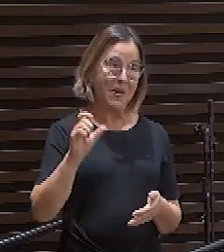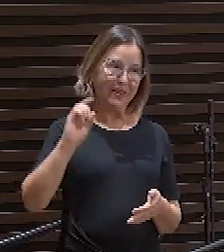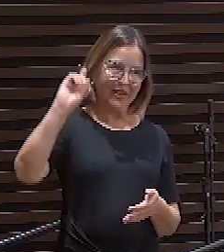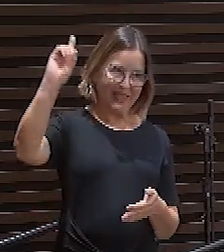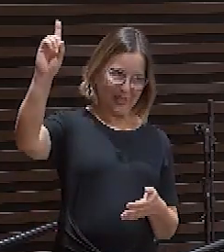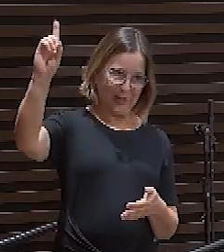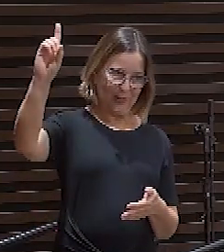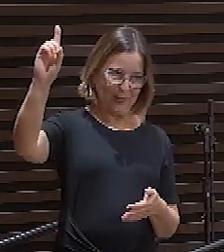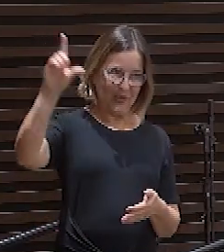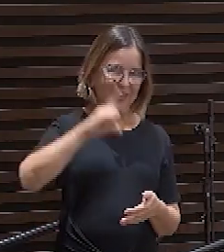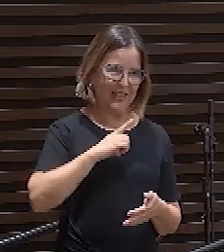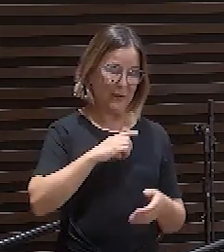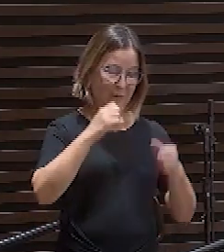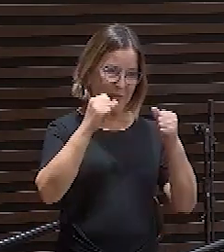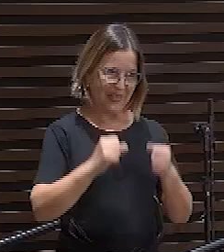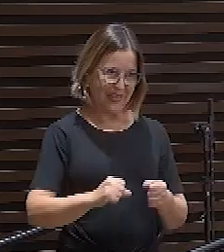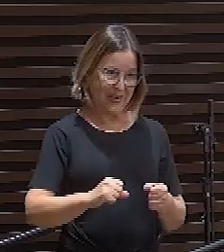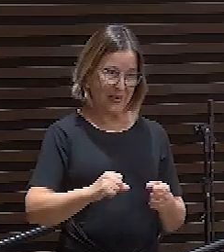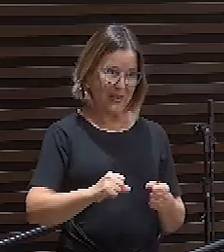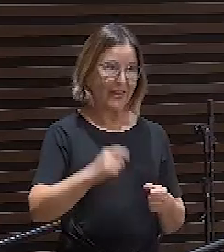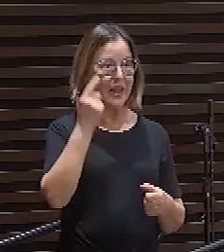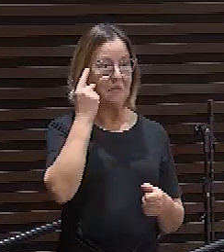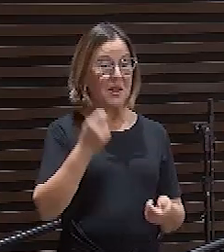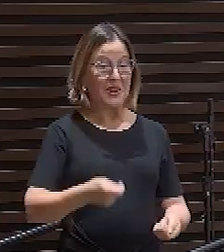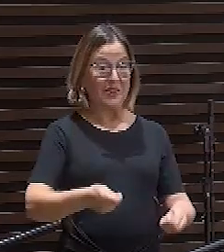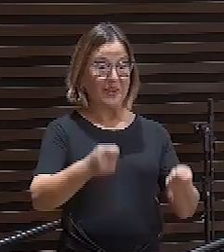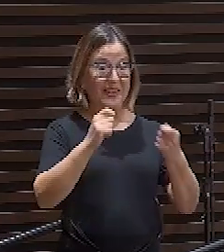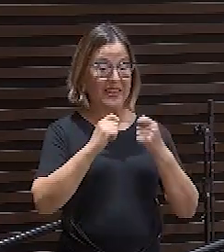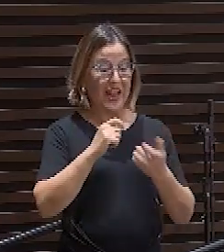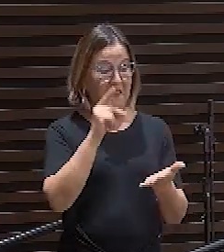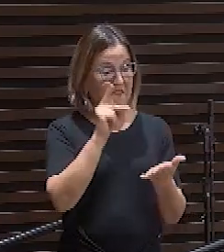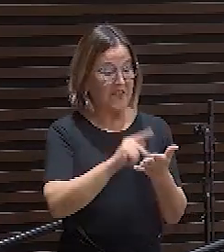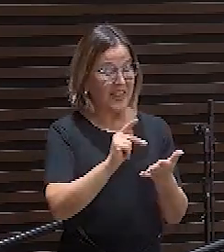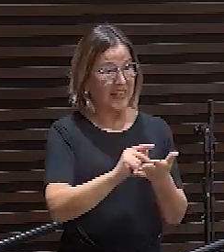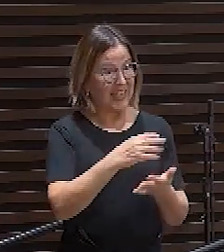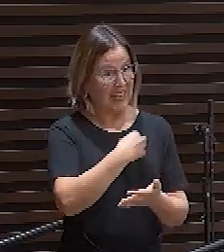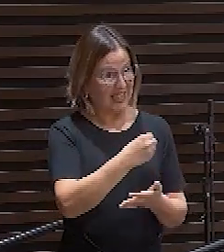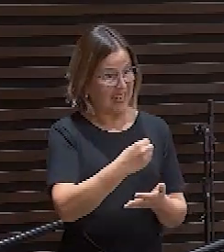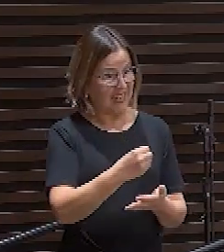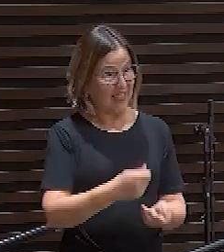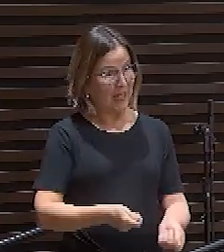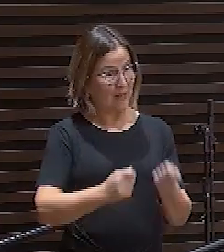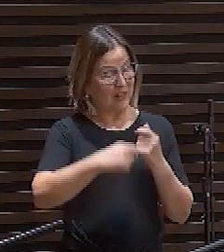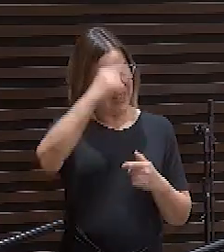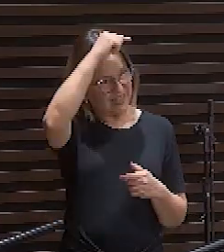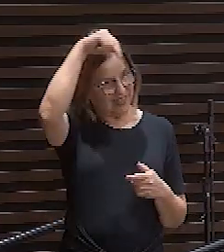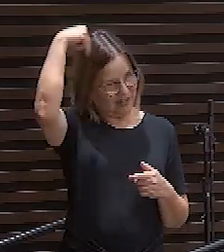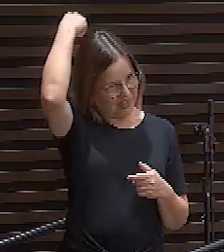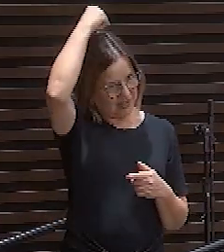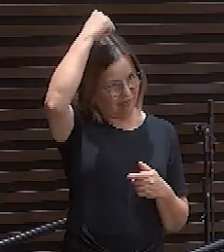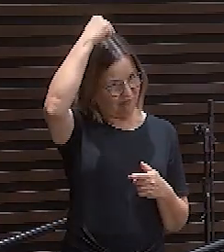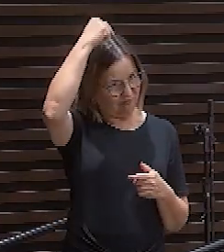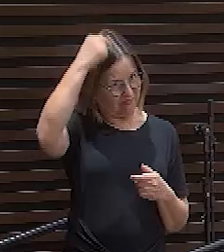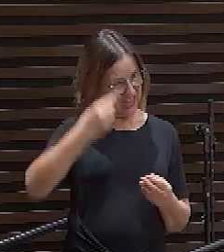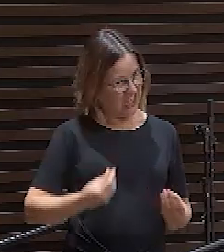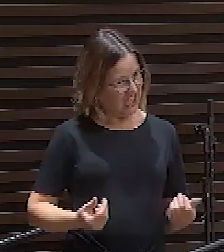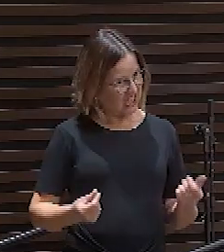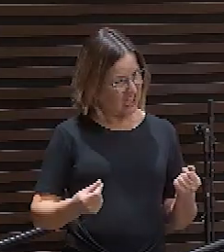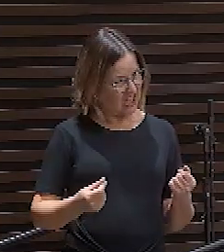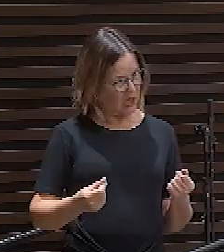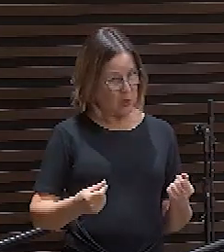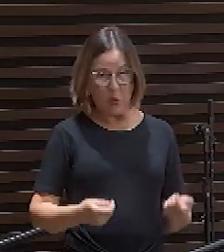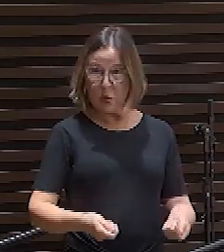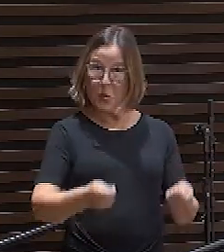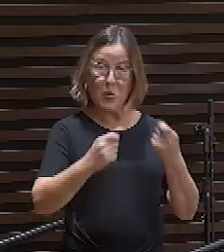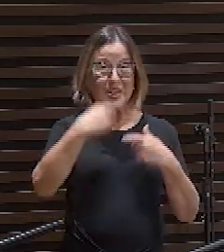a verdadeira herança que nos santifica. O dinheiro não santifica ninguém. Os bens